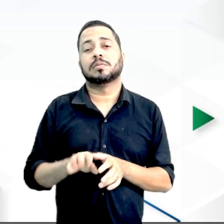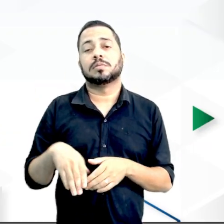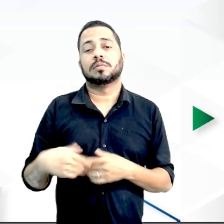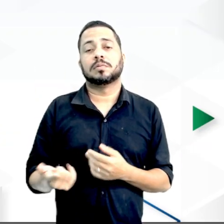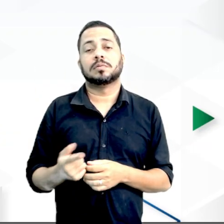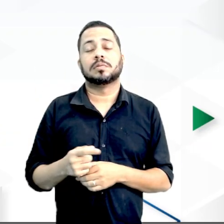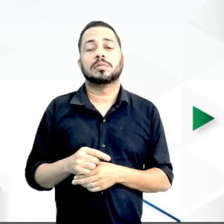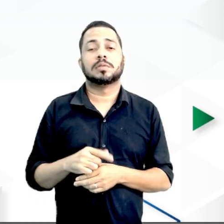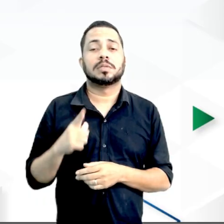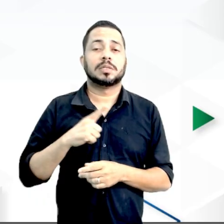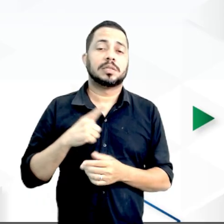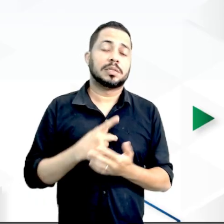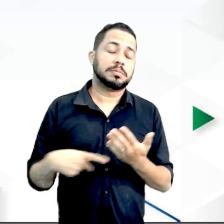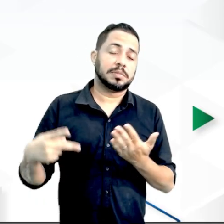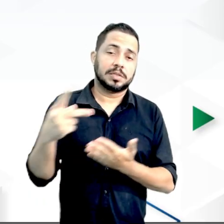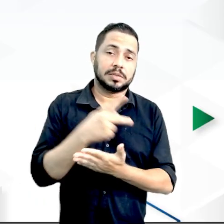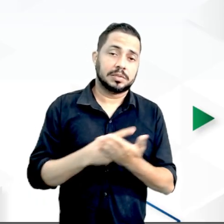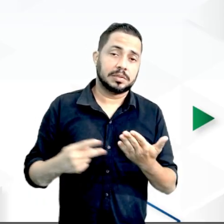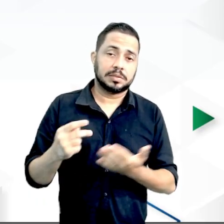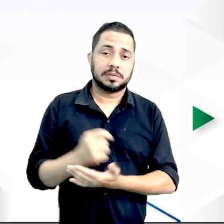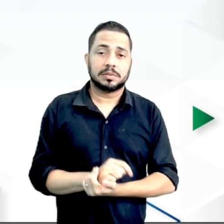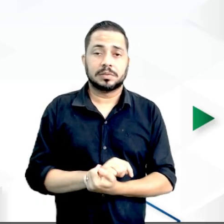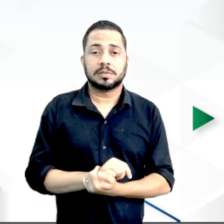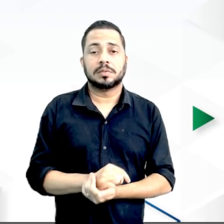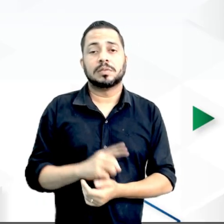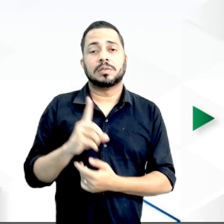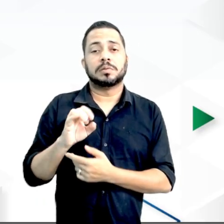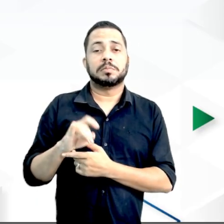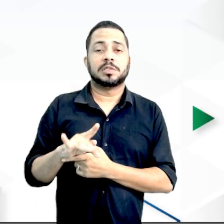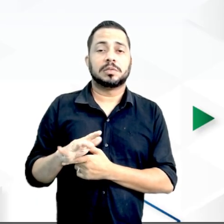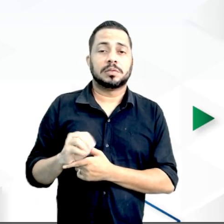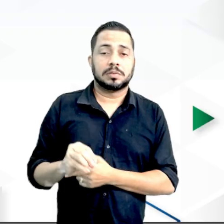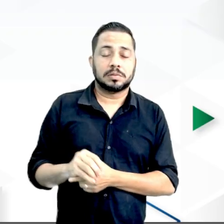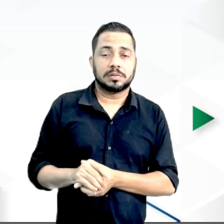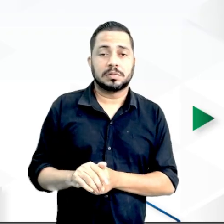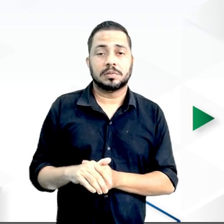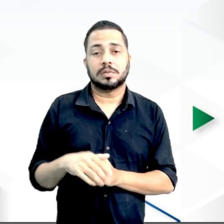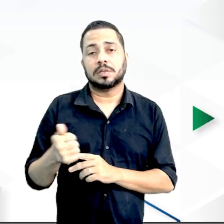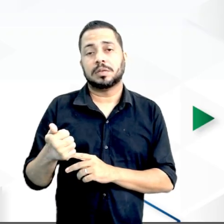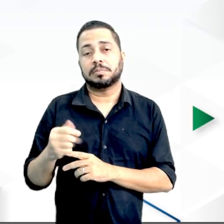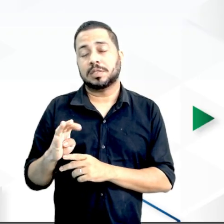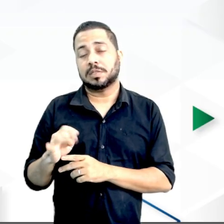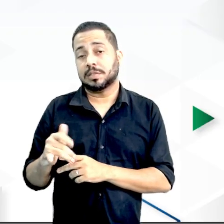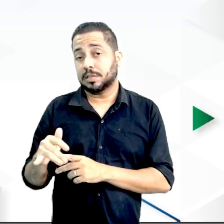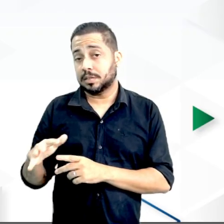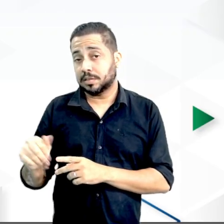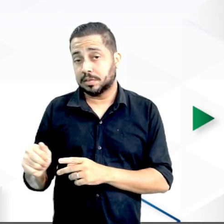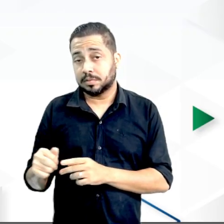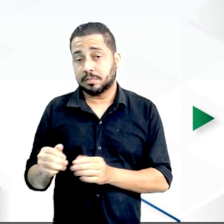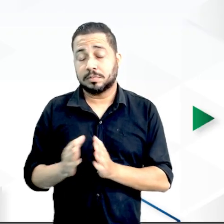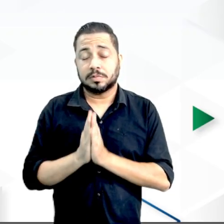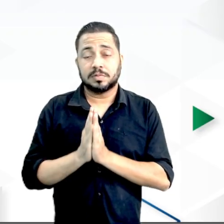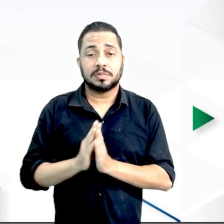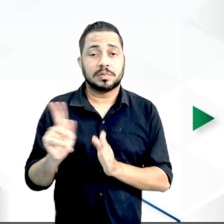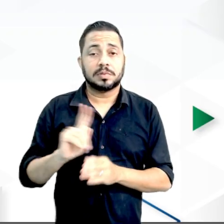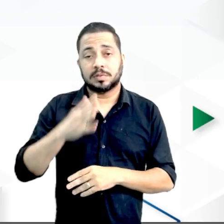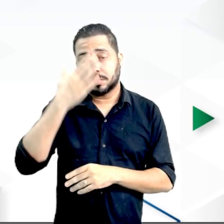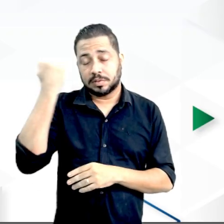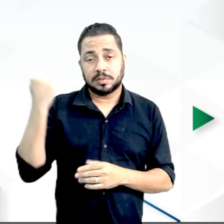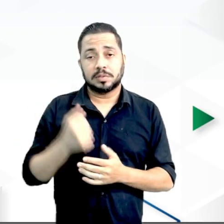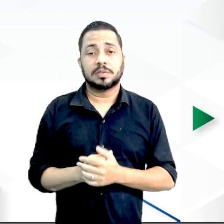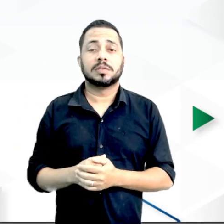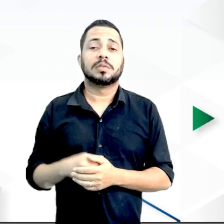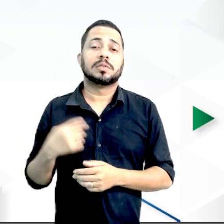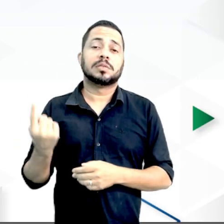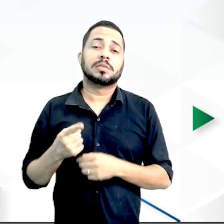ou da imagem, tá bom? Domínio, imagem ou abscissa e ordenadas, por favor, não esquece. O ponto comum essas